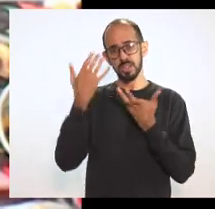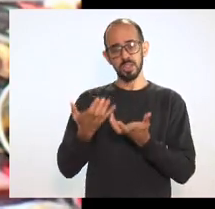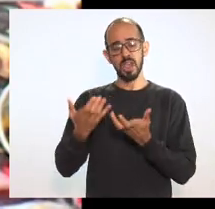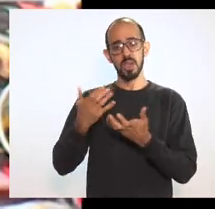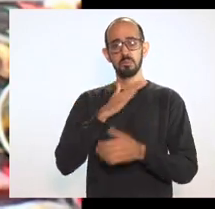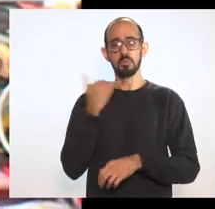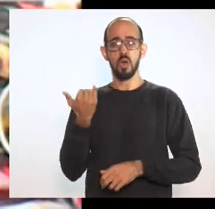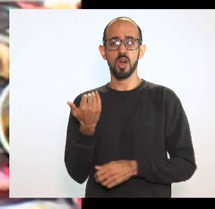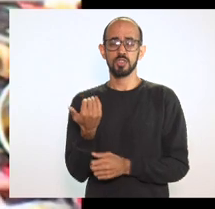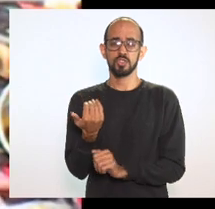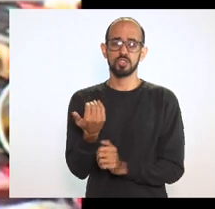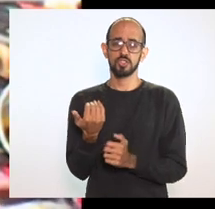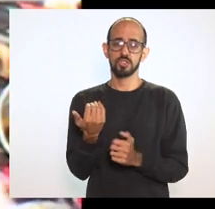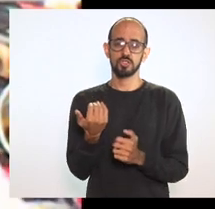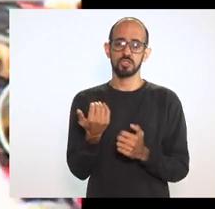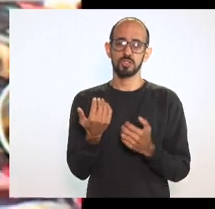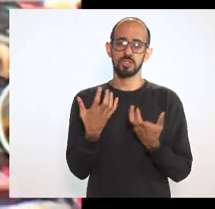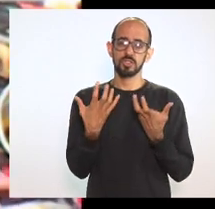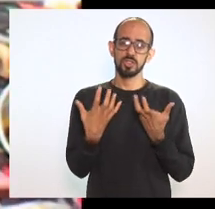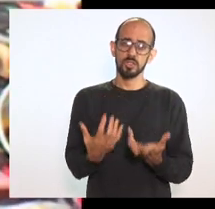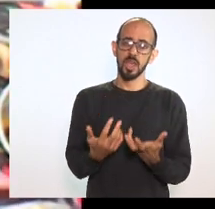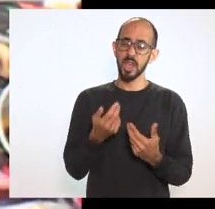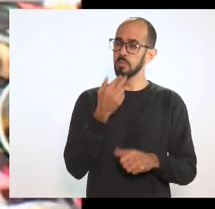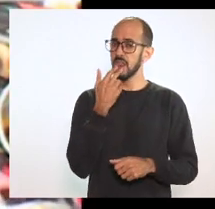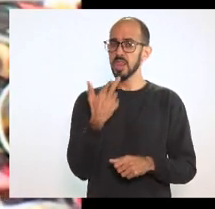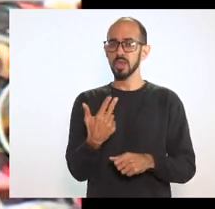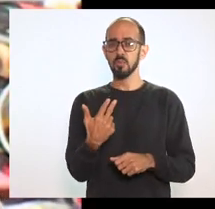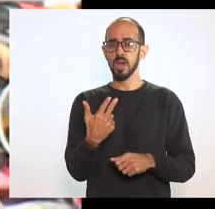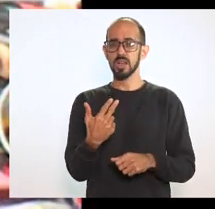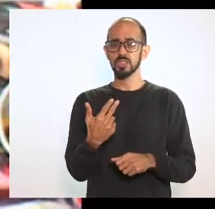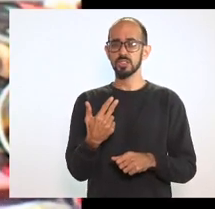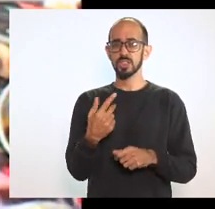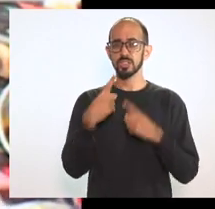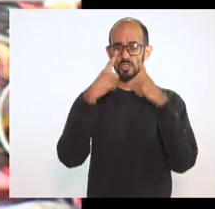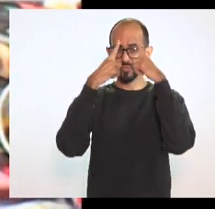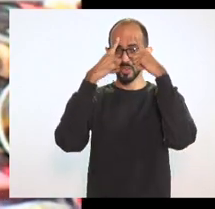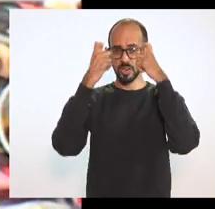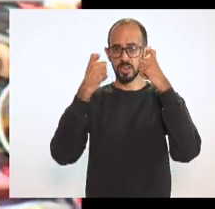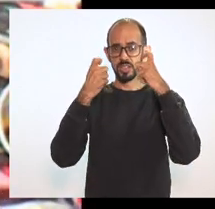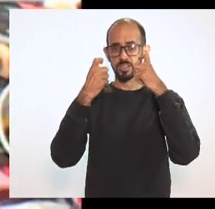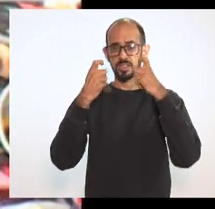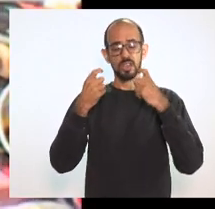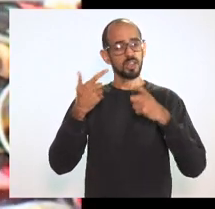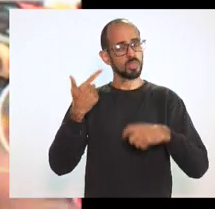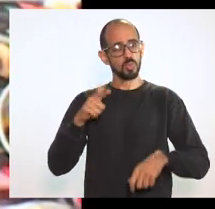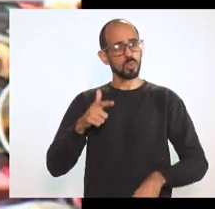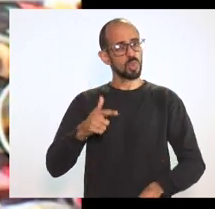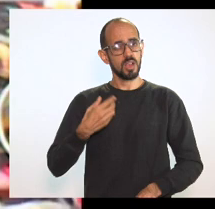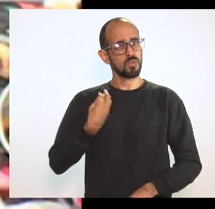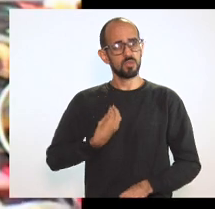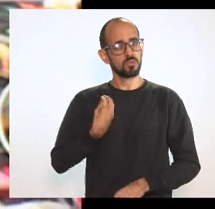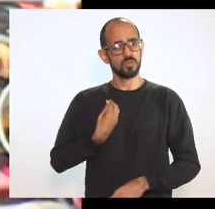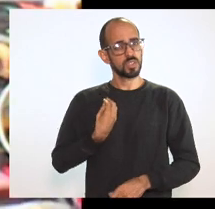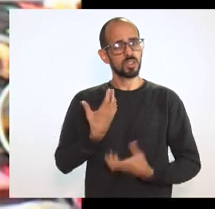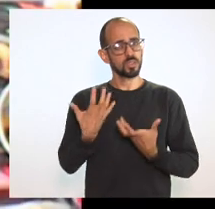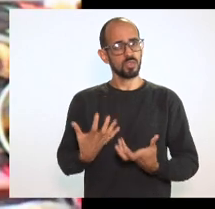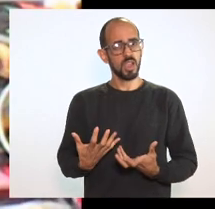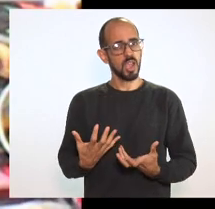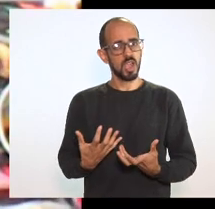morte e só defende essa linguagem da agressividade. Não defendem a vida. Não se deixem